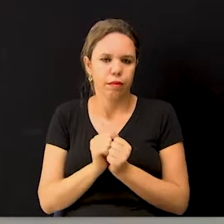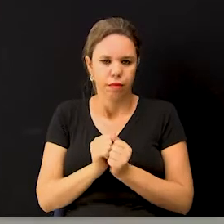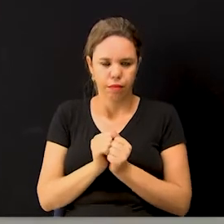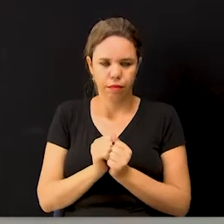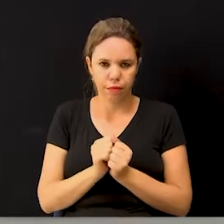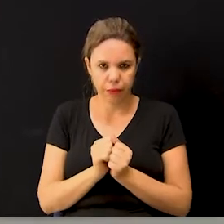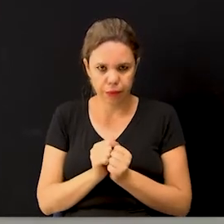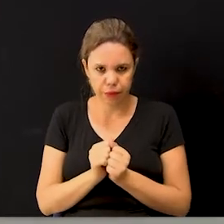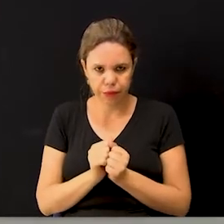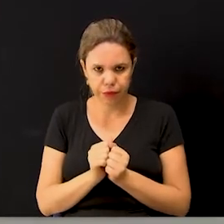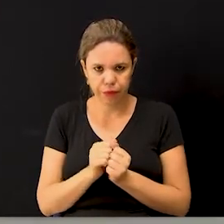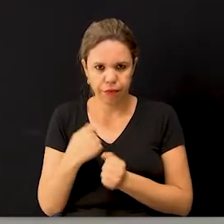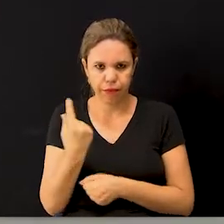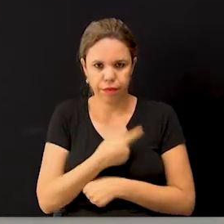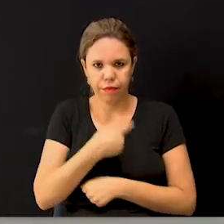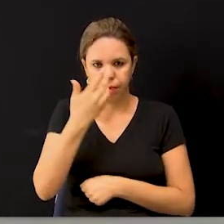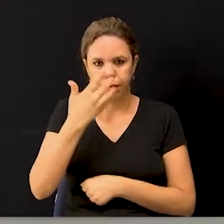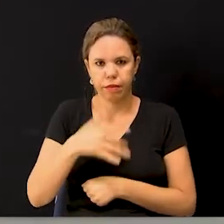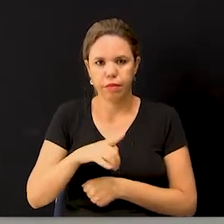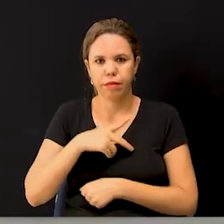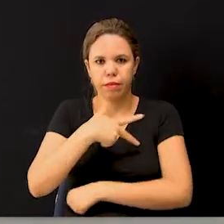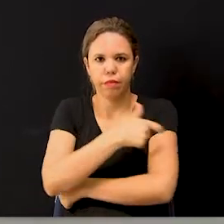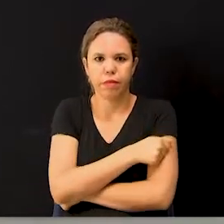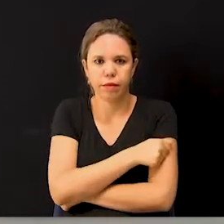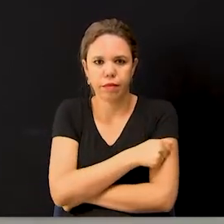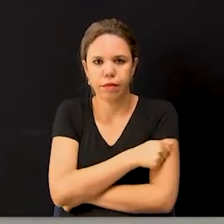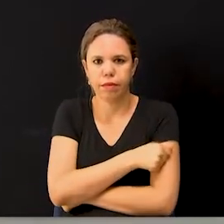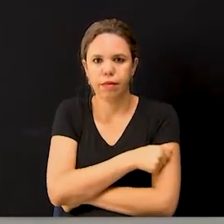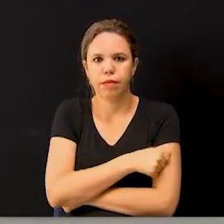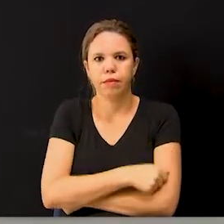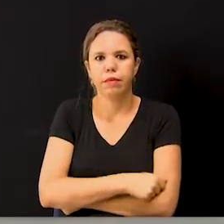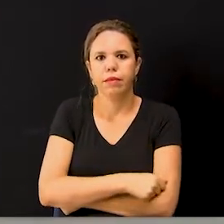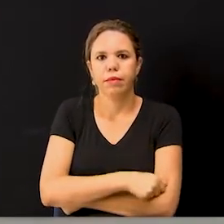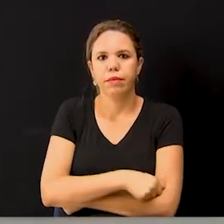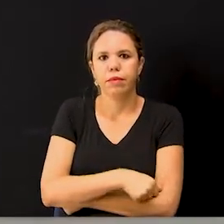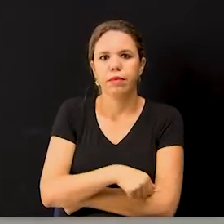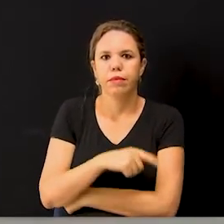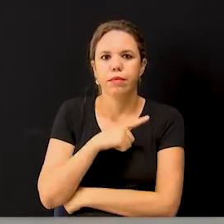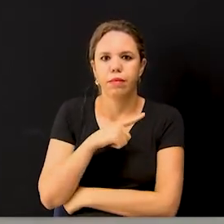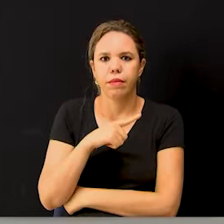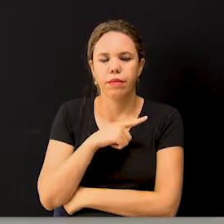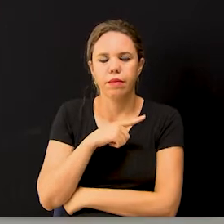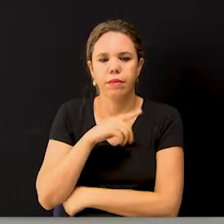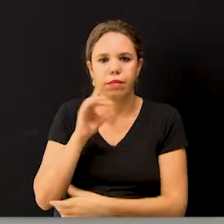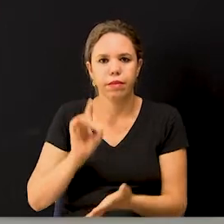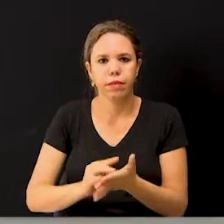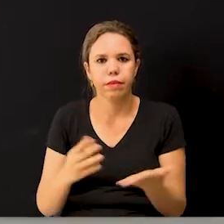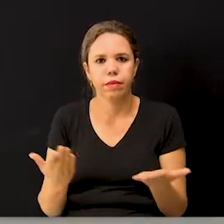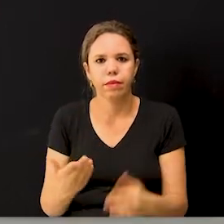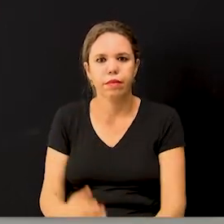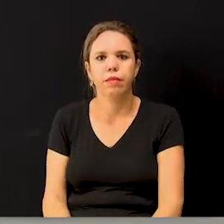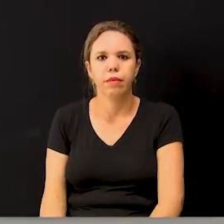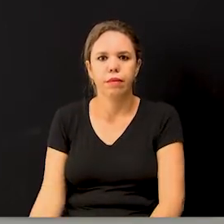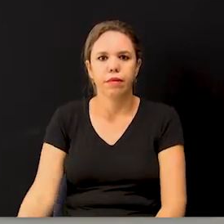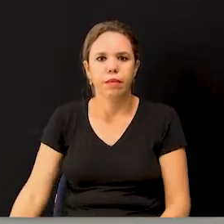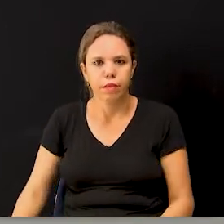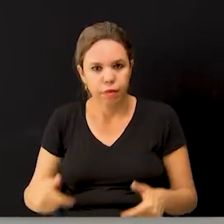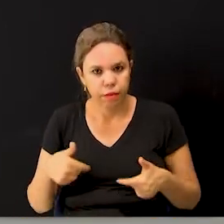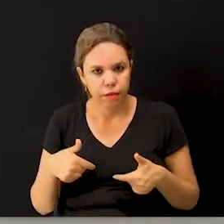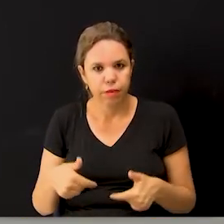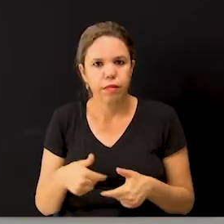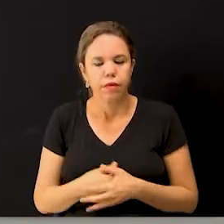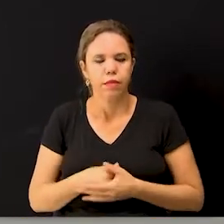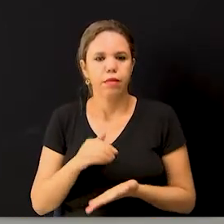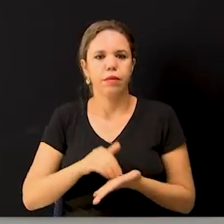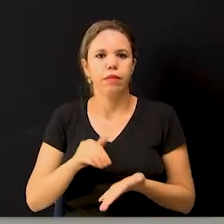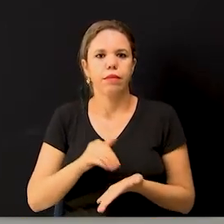comigo para que as nossas crianças sejam vacinadas, senhor presidente. Nós temos uma realidade hoje com todas as